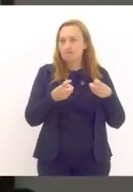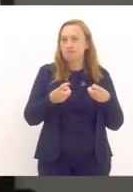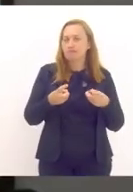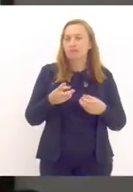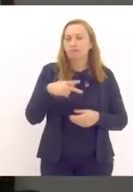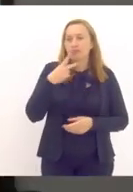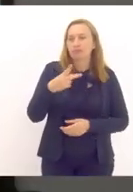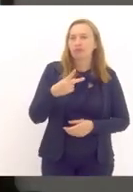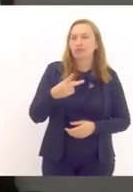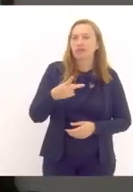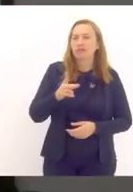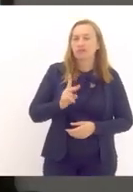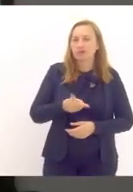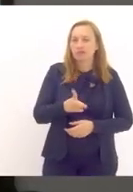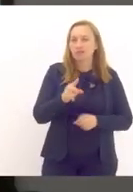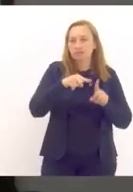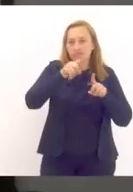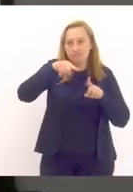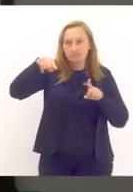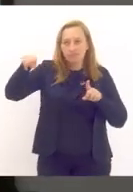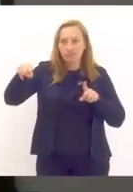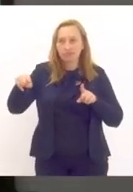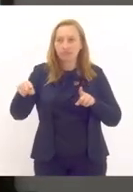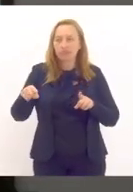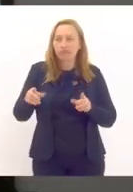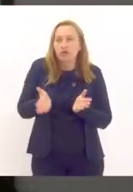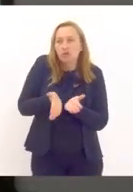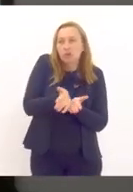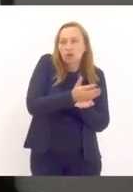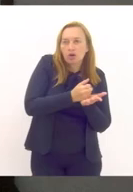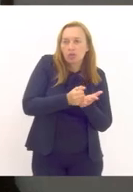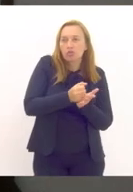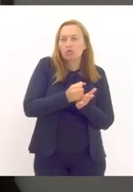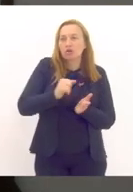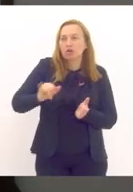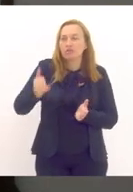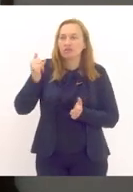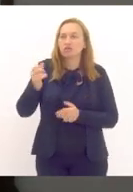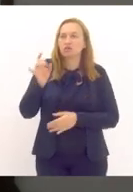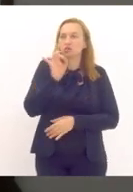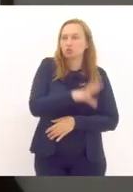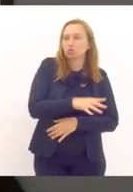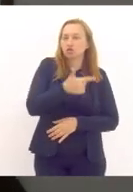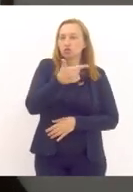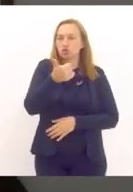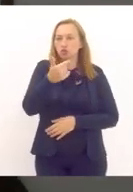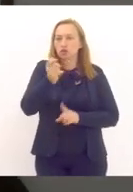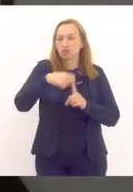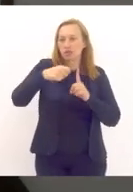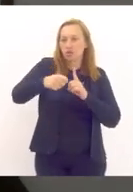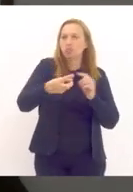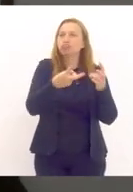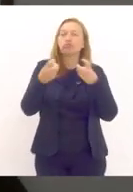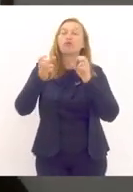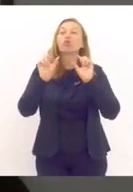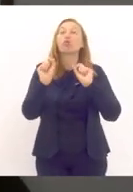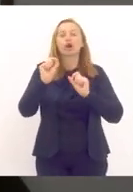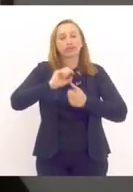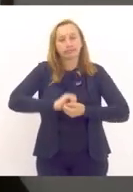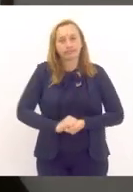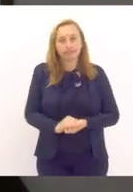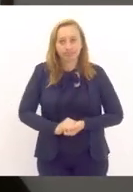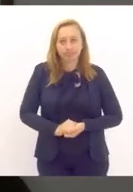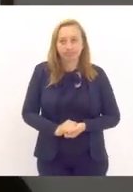falando sempre de gráficos onde ele acumula a inflação dos últimos 12 meses. O que nós estávamos observando E aí é